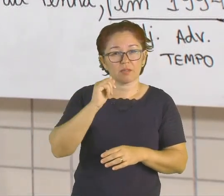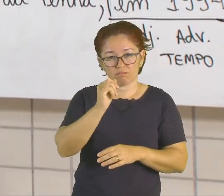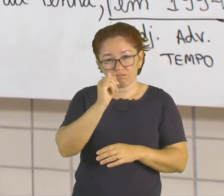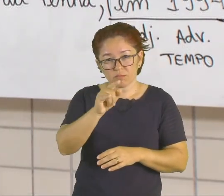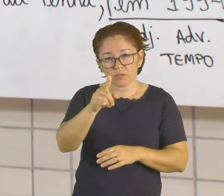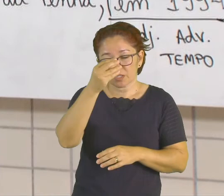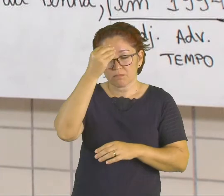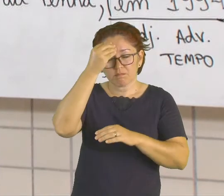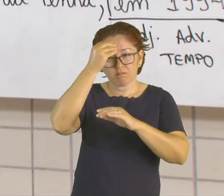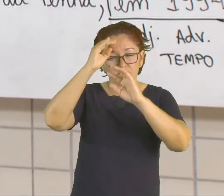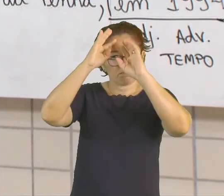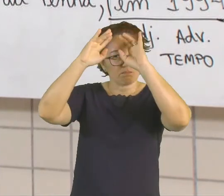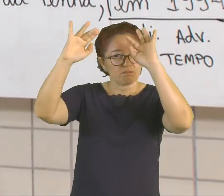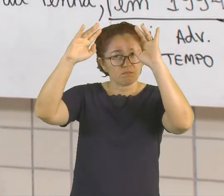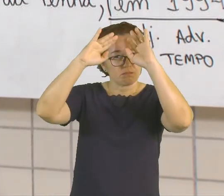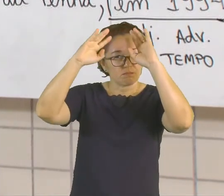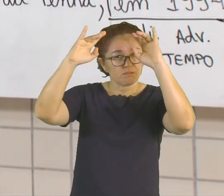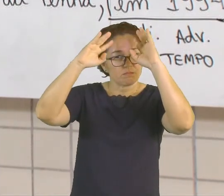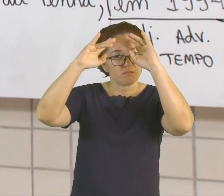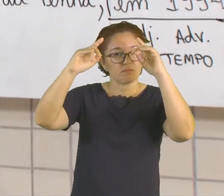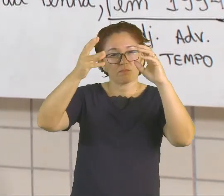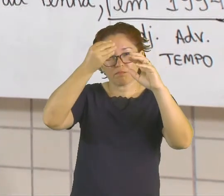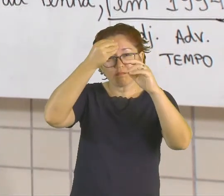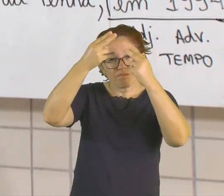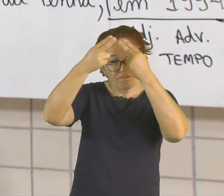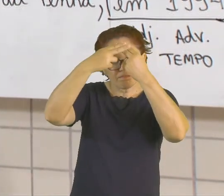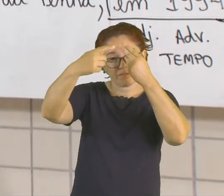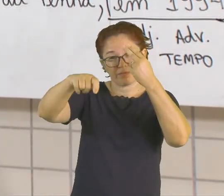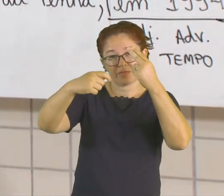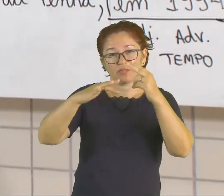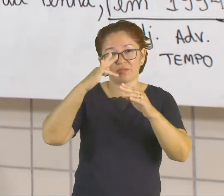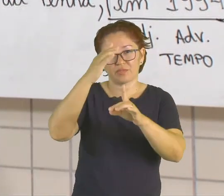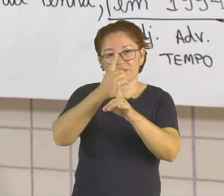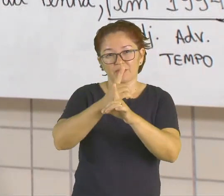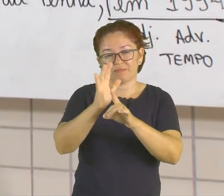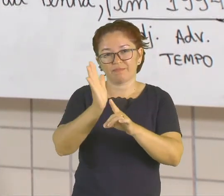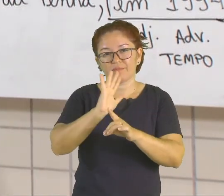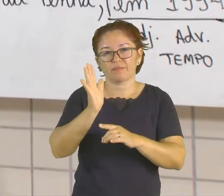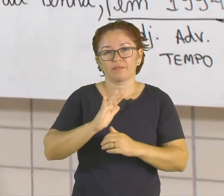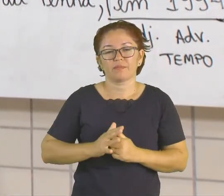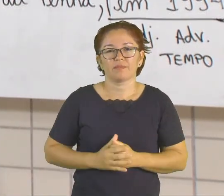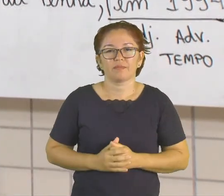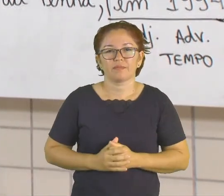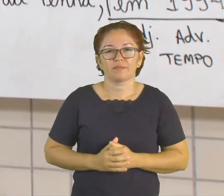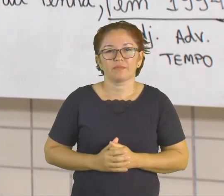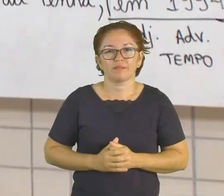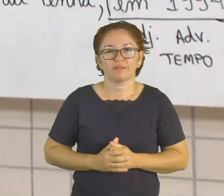para assimilar mais o conhecimento, certo? Até a próxima, tchau!